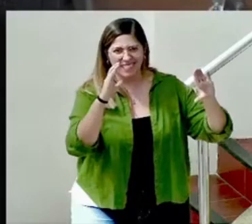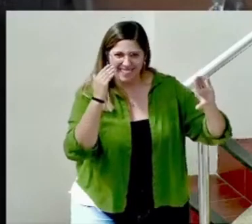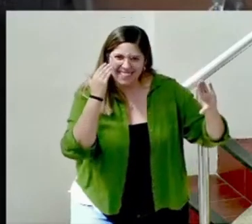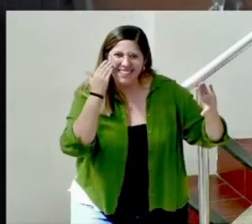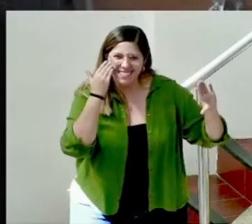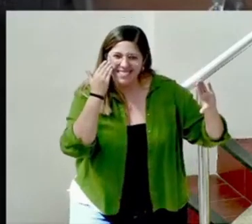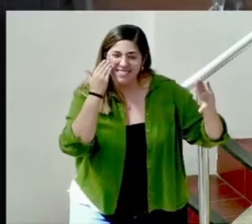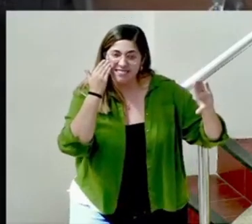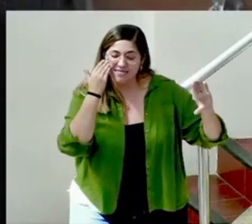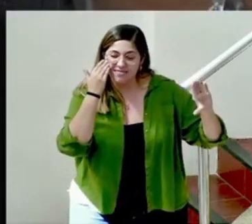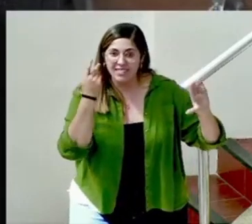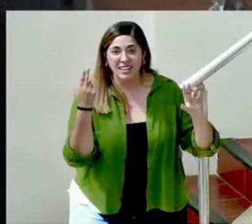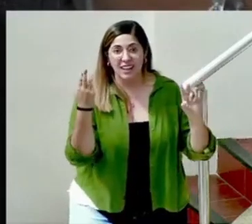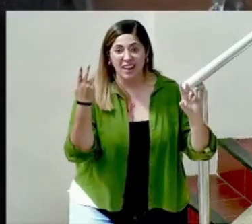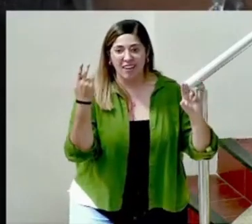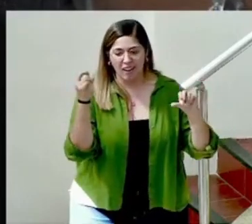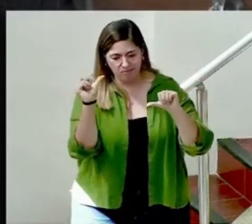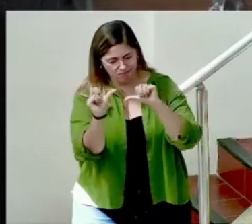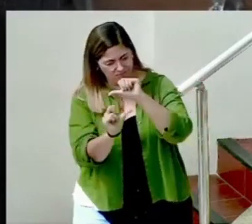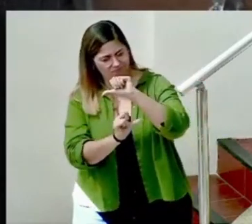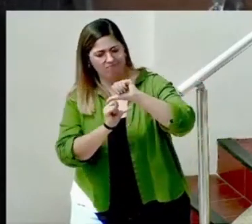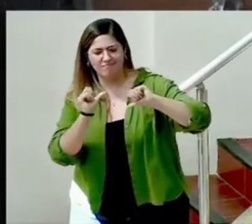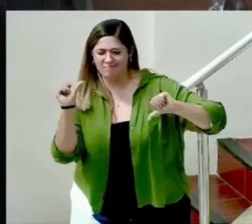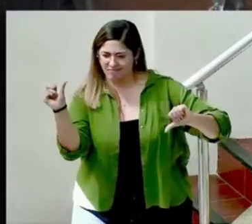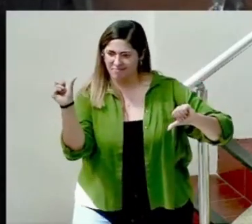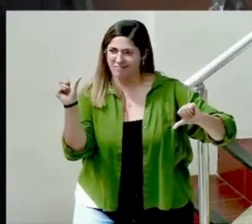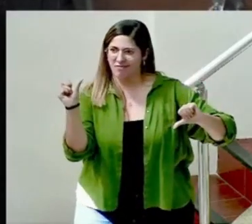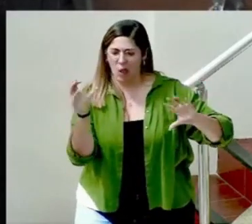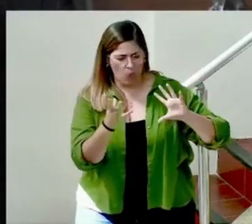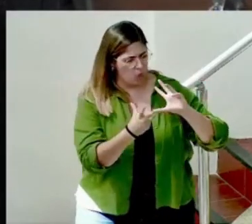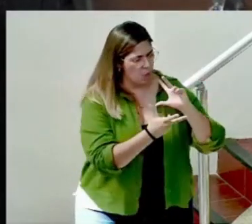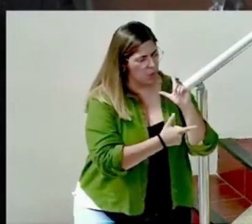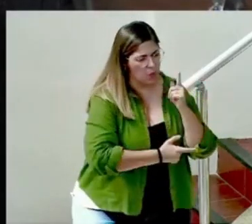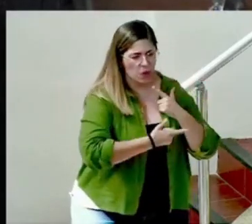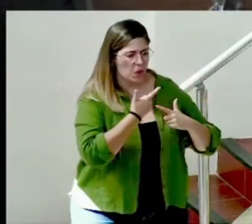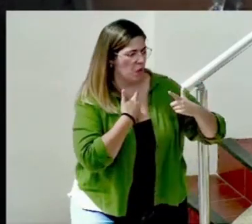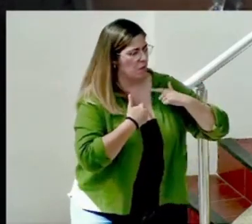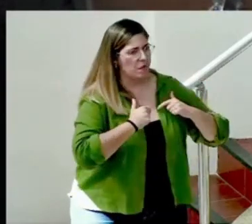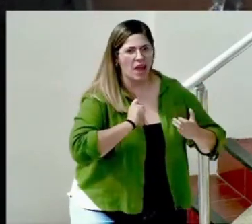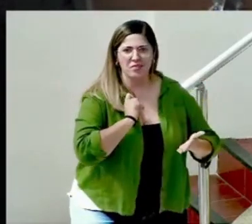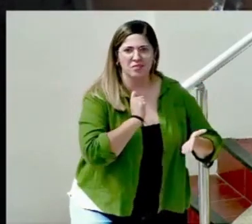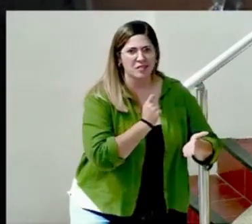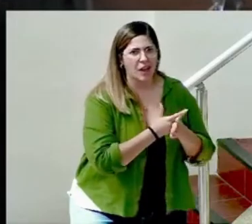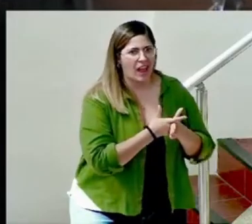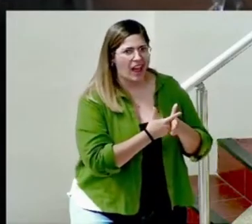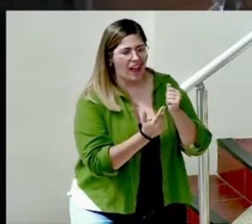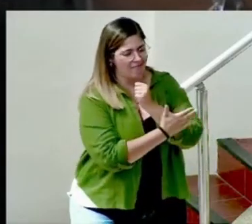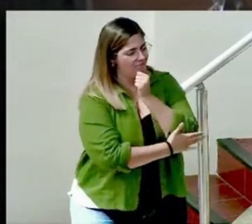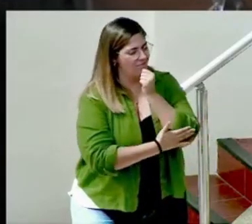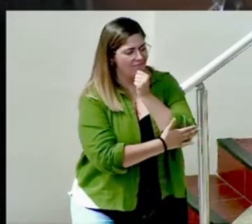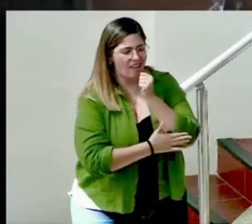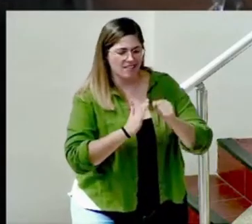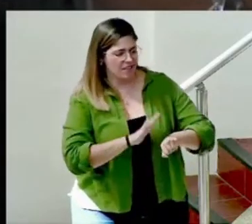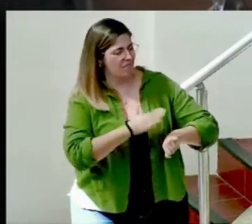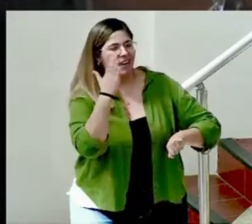o lugar de Deus, aí eles se transformaram em maldição. Como os